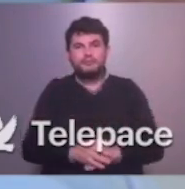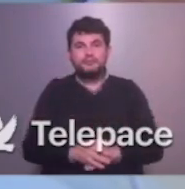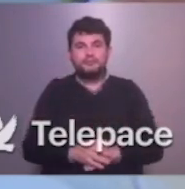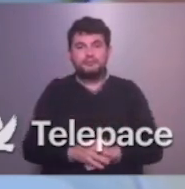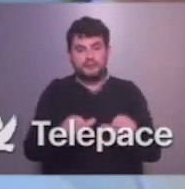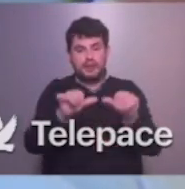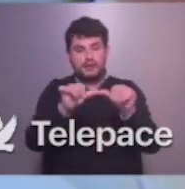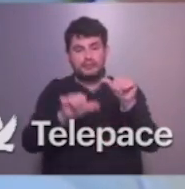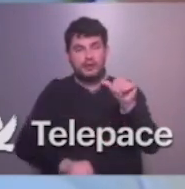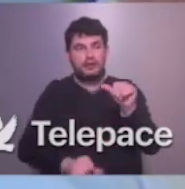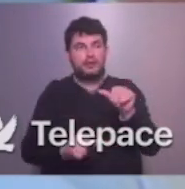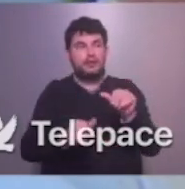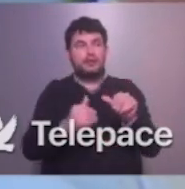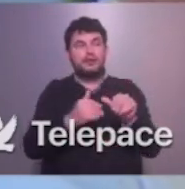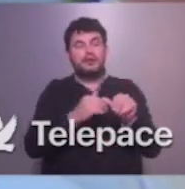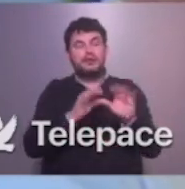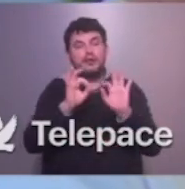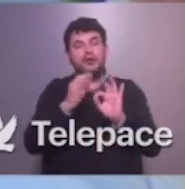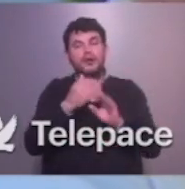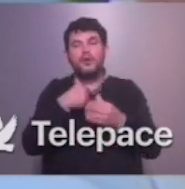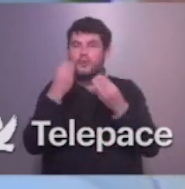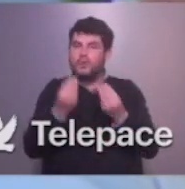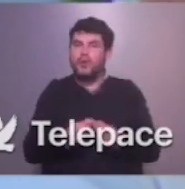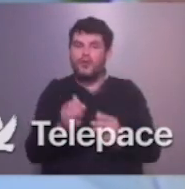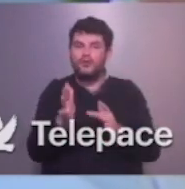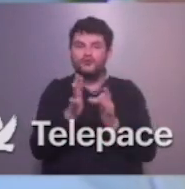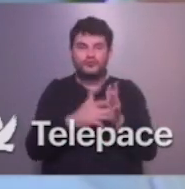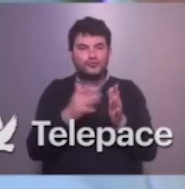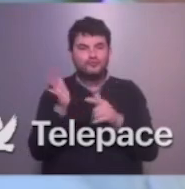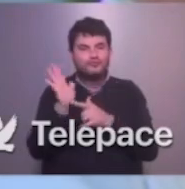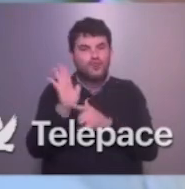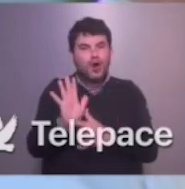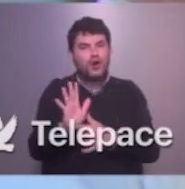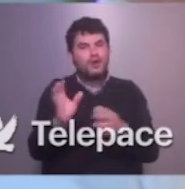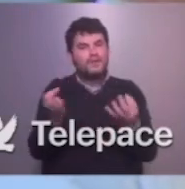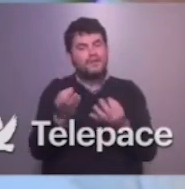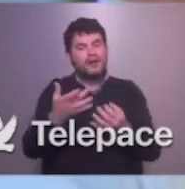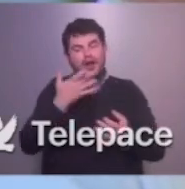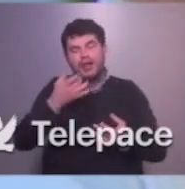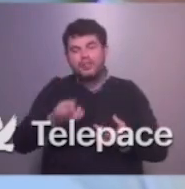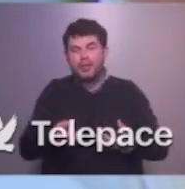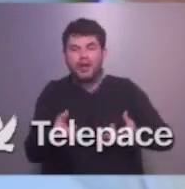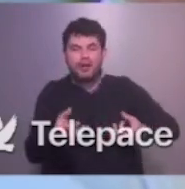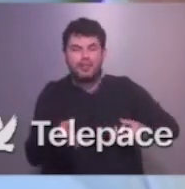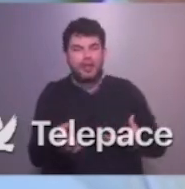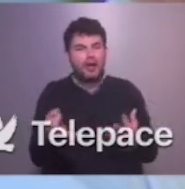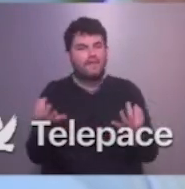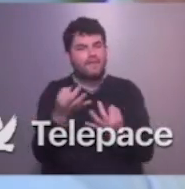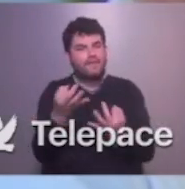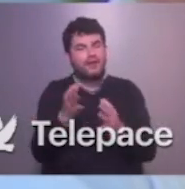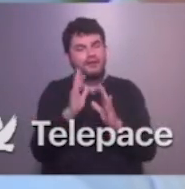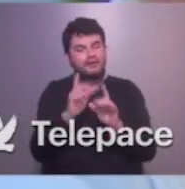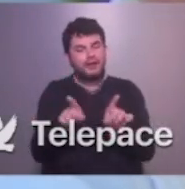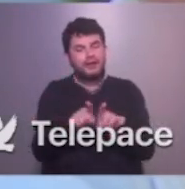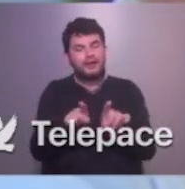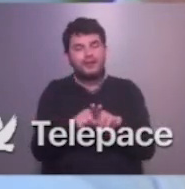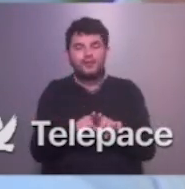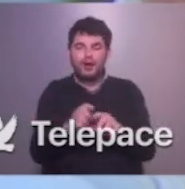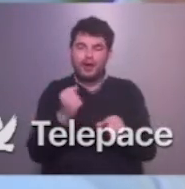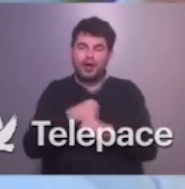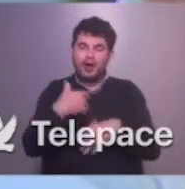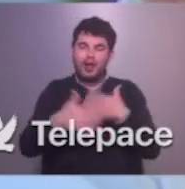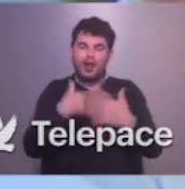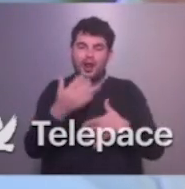Na parábola do bom samaritano, Jesus mostra-nos que a compaixão deve traduzir-se em